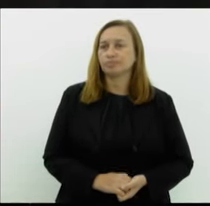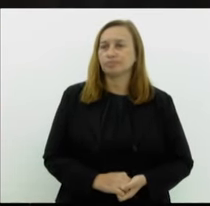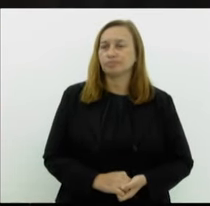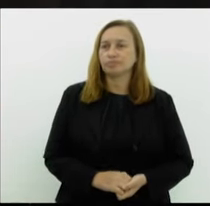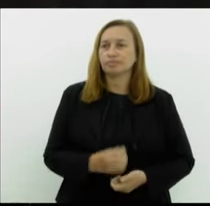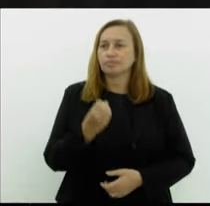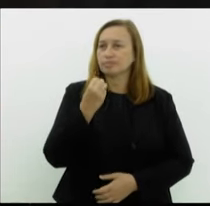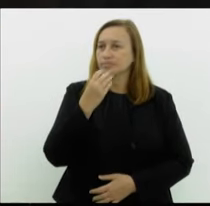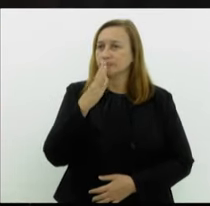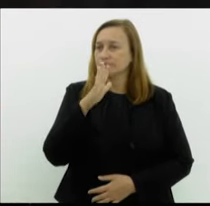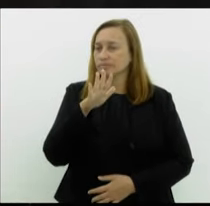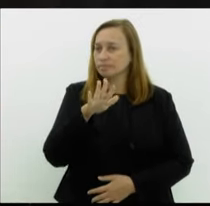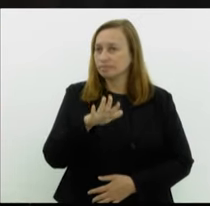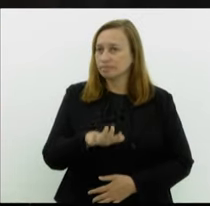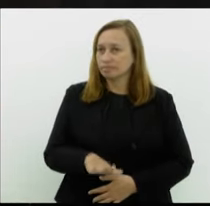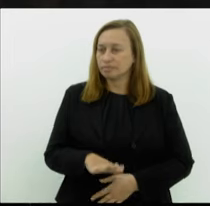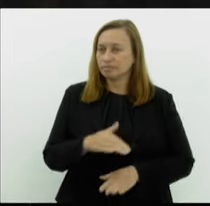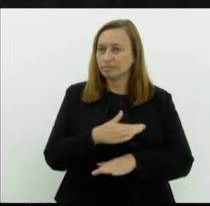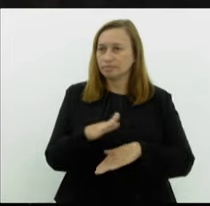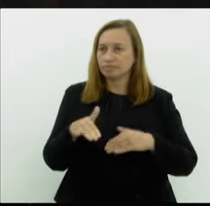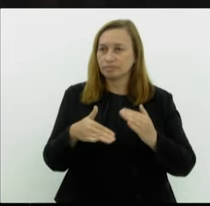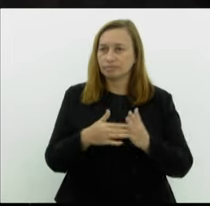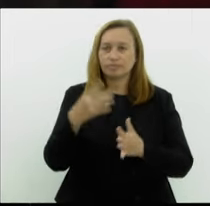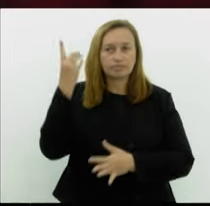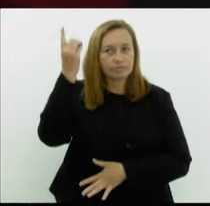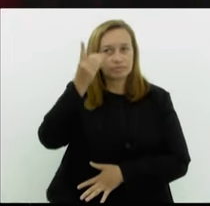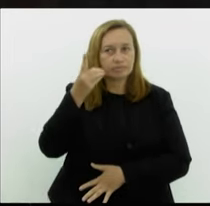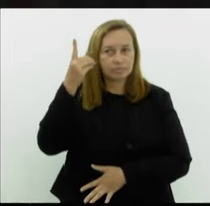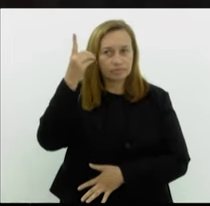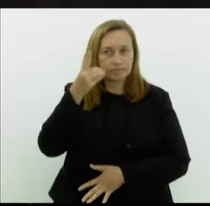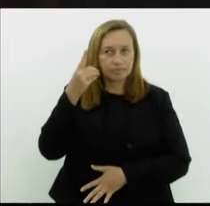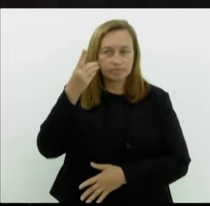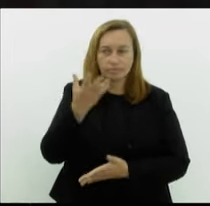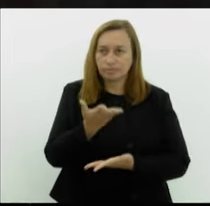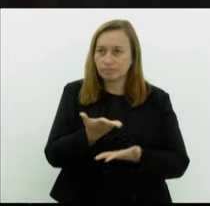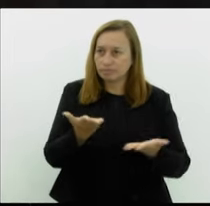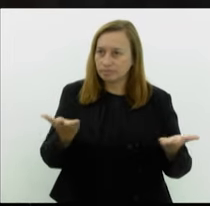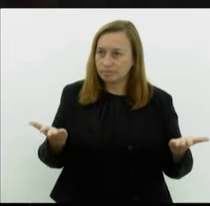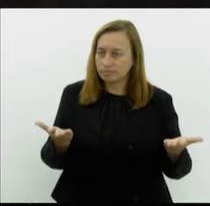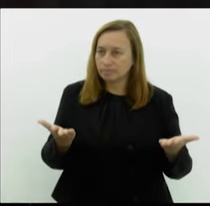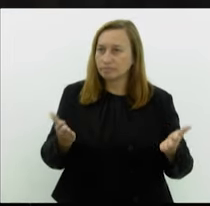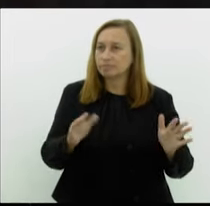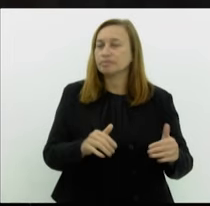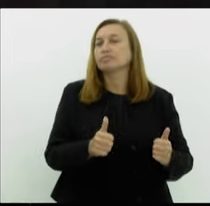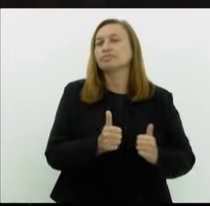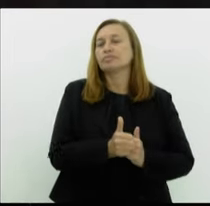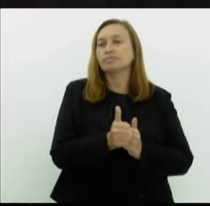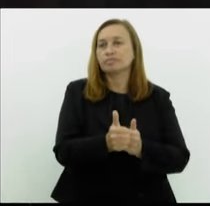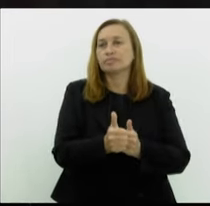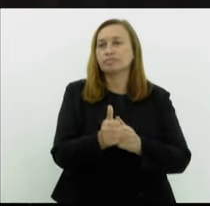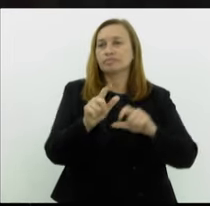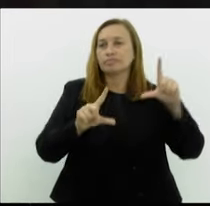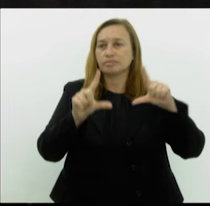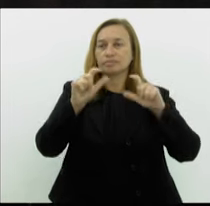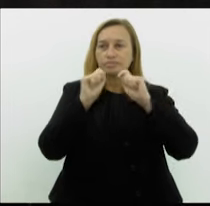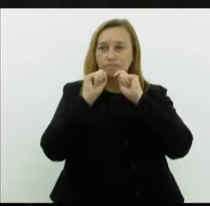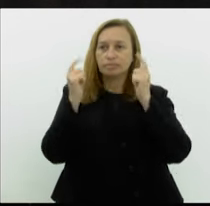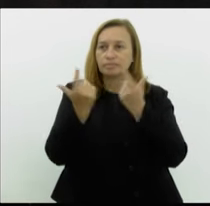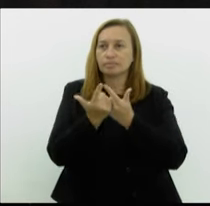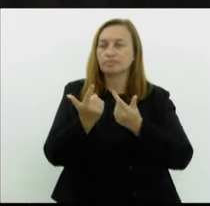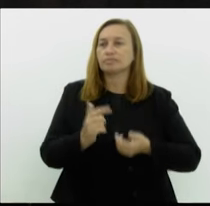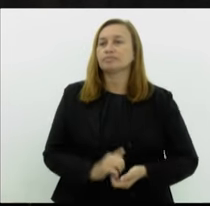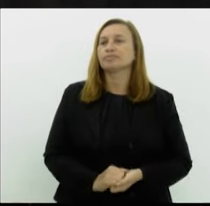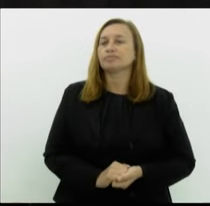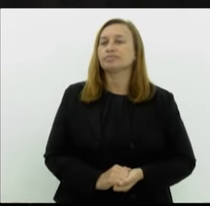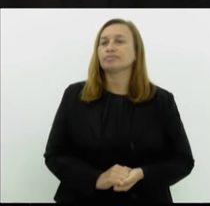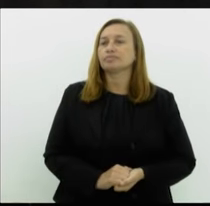Boa tarde a todas e todos os deputados presentes na sessão, a todas e todos aqueles que nos acompanham pela TV Alerj. Fiz a questão de